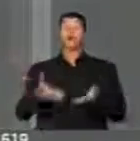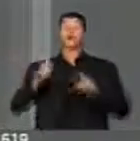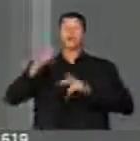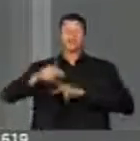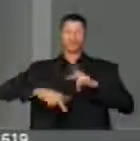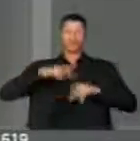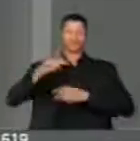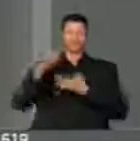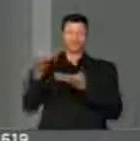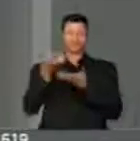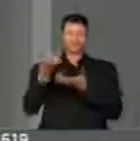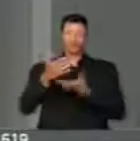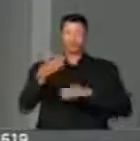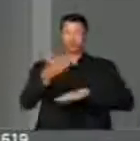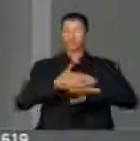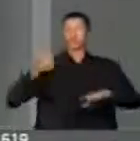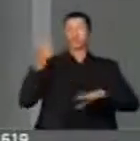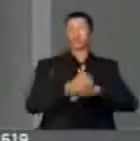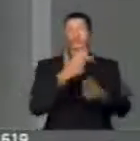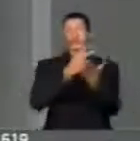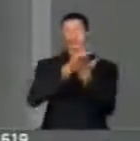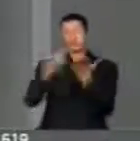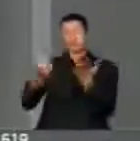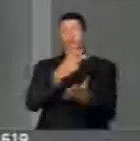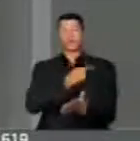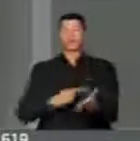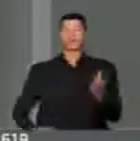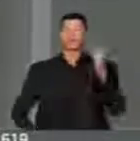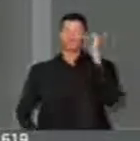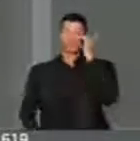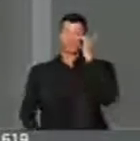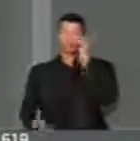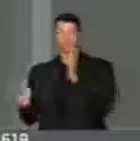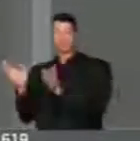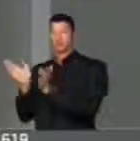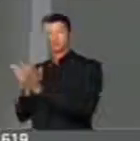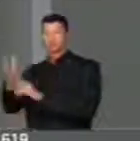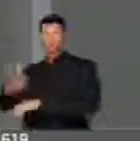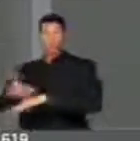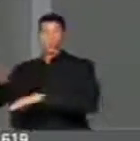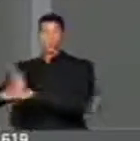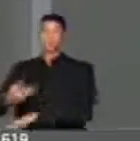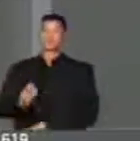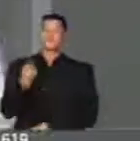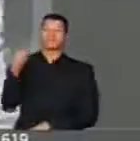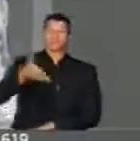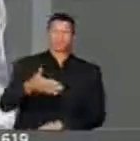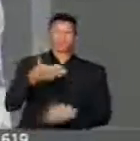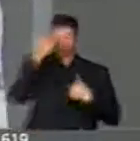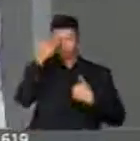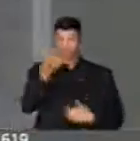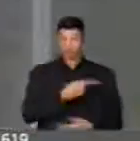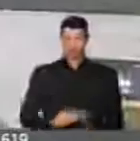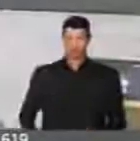povo que quer o impeachment da presidenta Dilma, a não ser esses golpistas que aqui estão. Muito obrigada, senhor presidente.